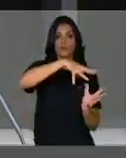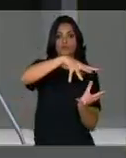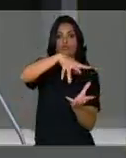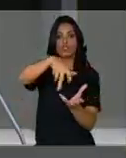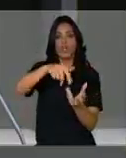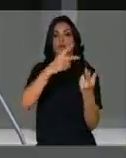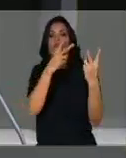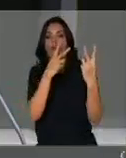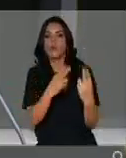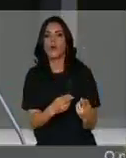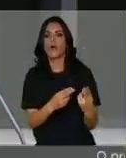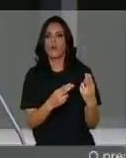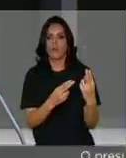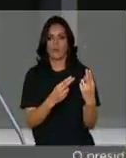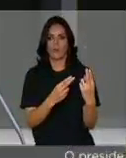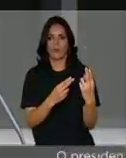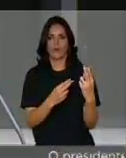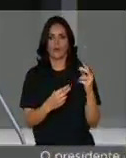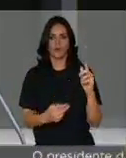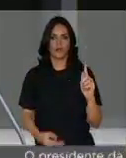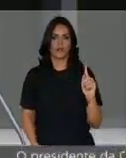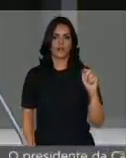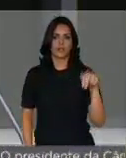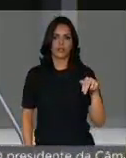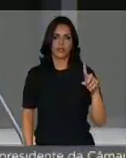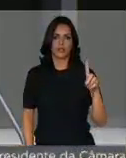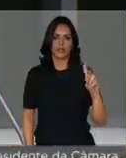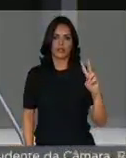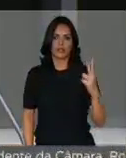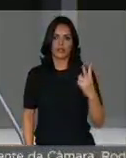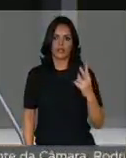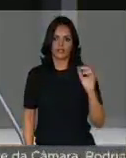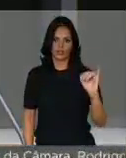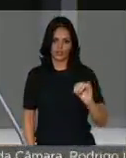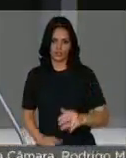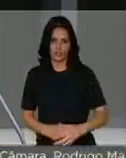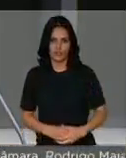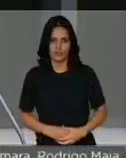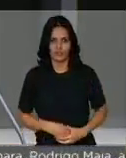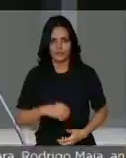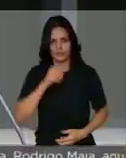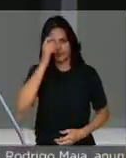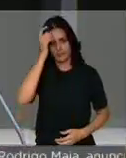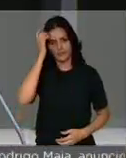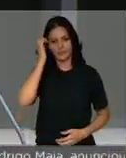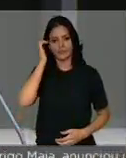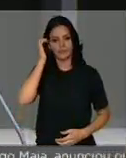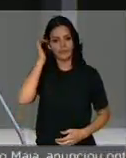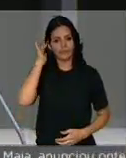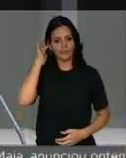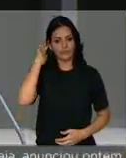mundial, que foi Gandhi, Mahatma Gandhi.